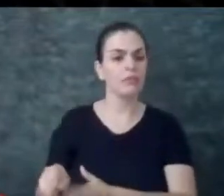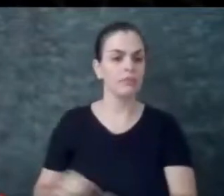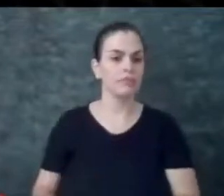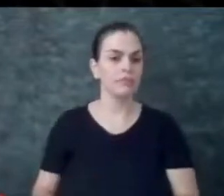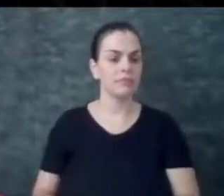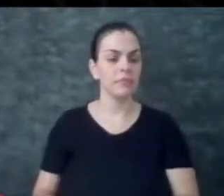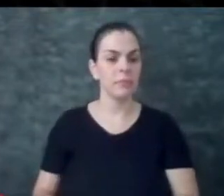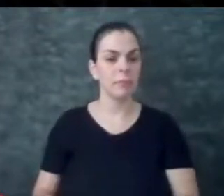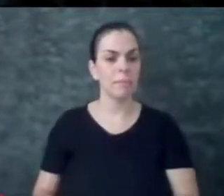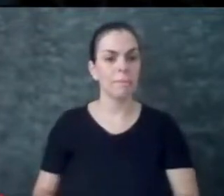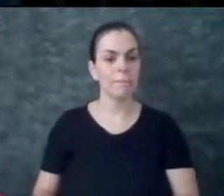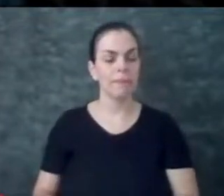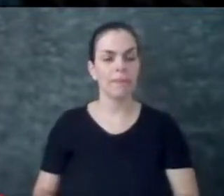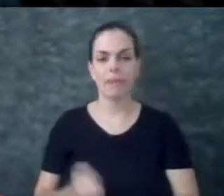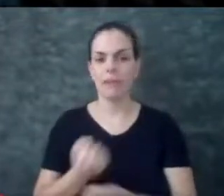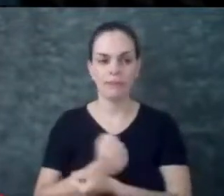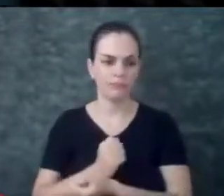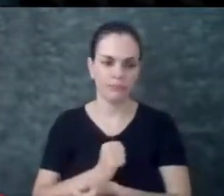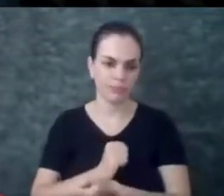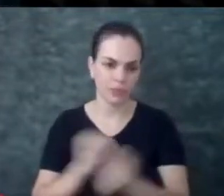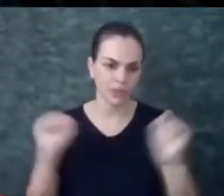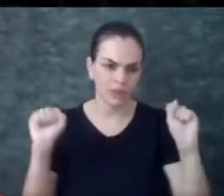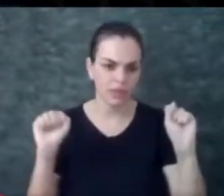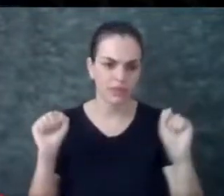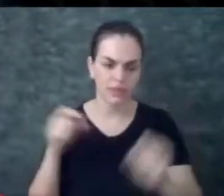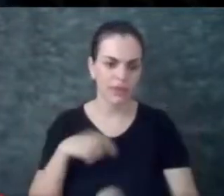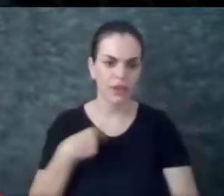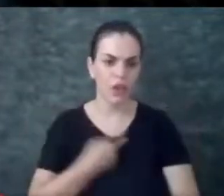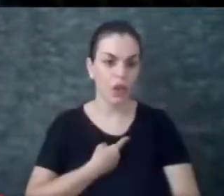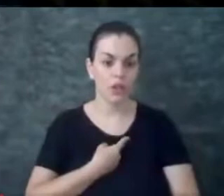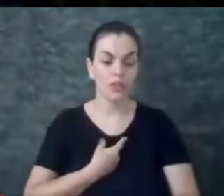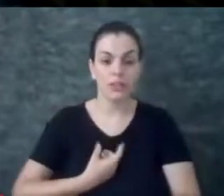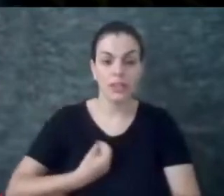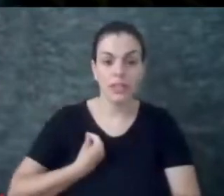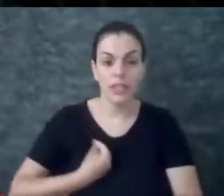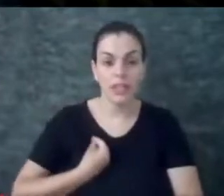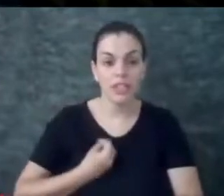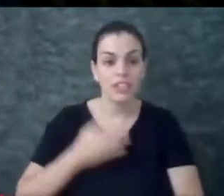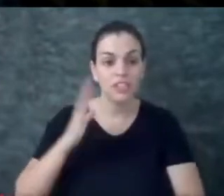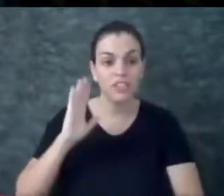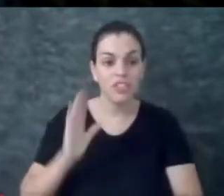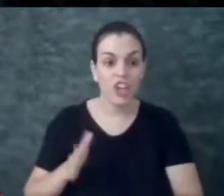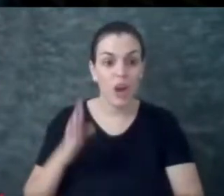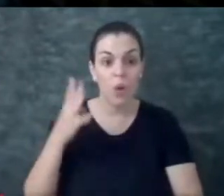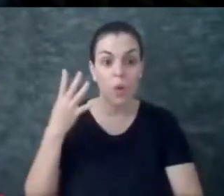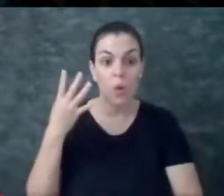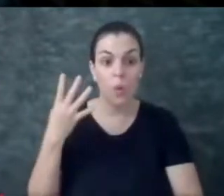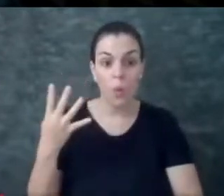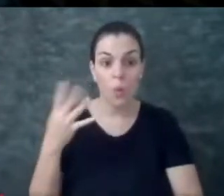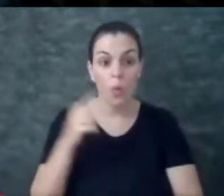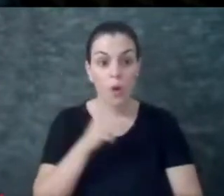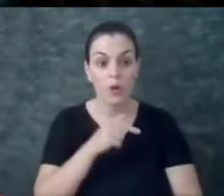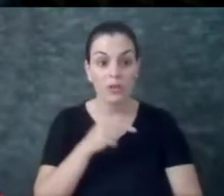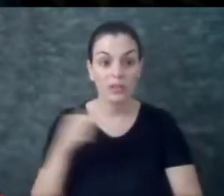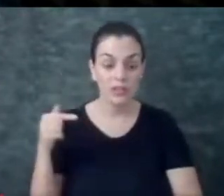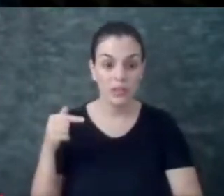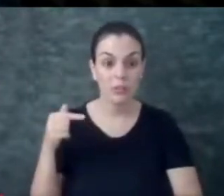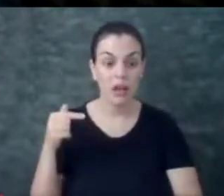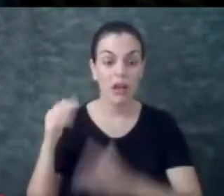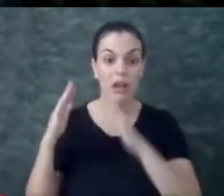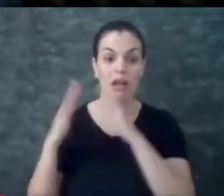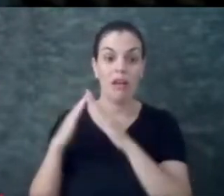feitos e não é possível que nós entremos gente nós estamos na 4ª semana de lock Down